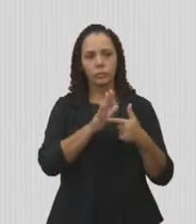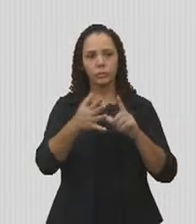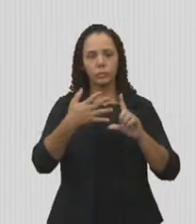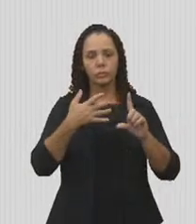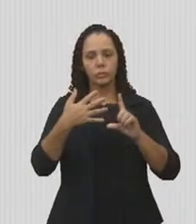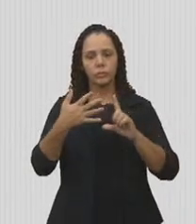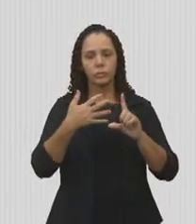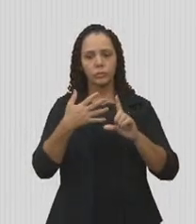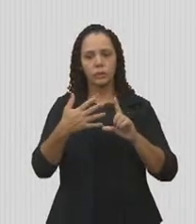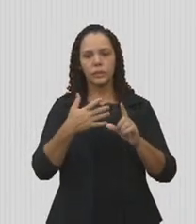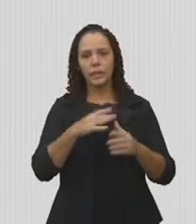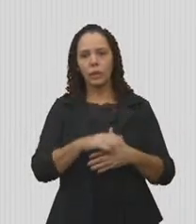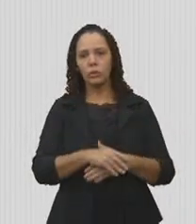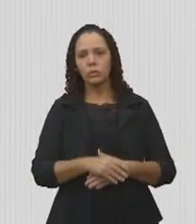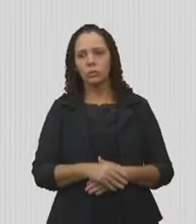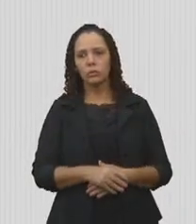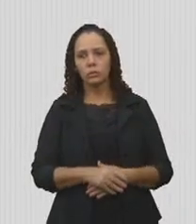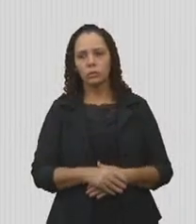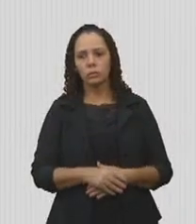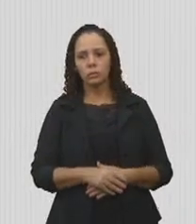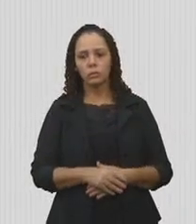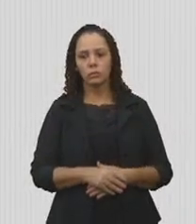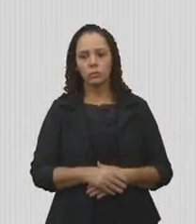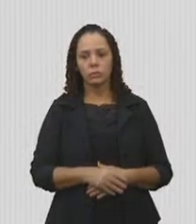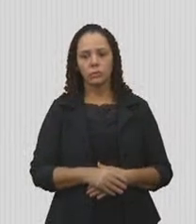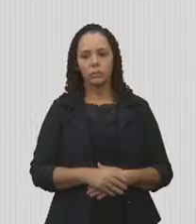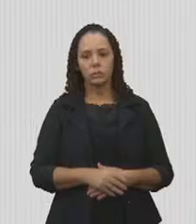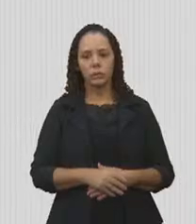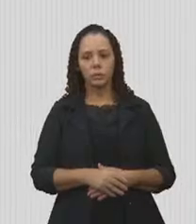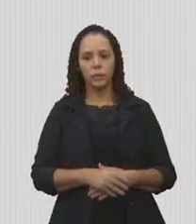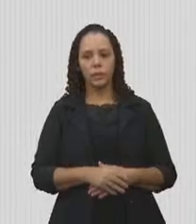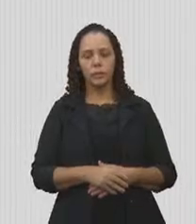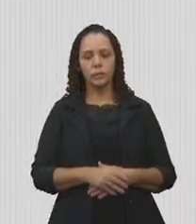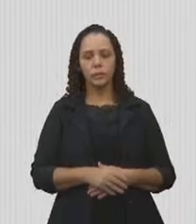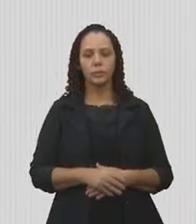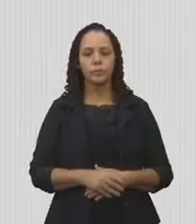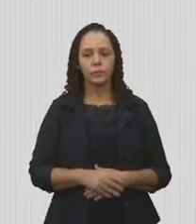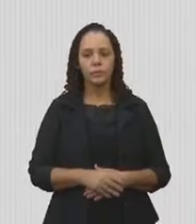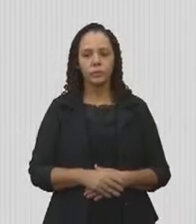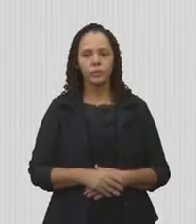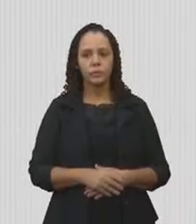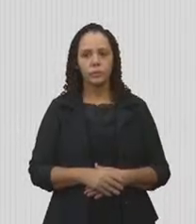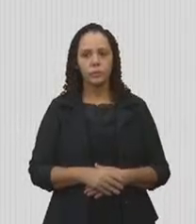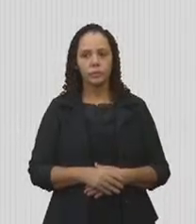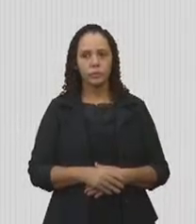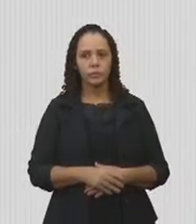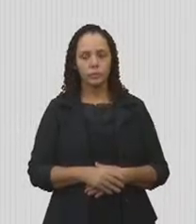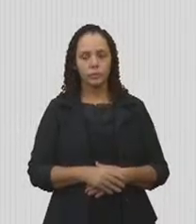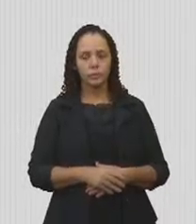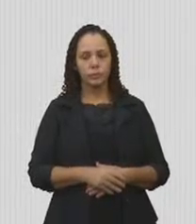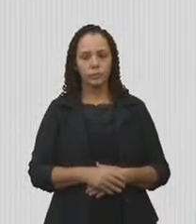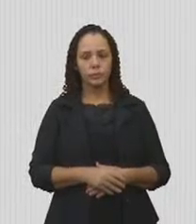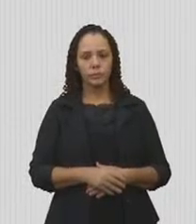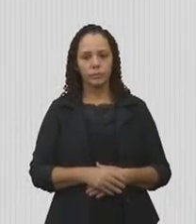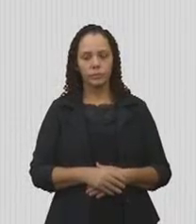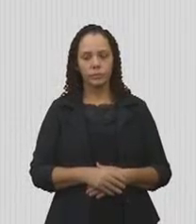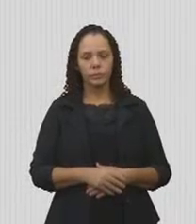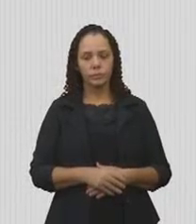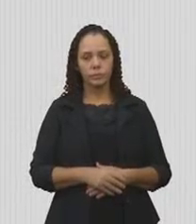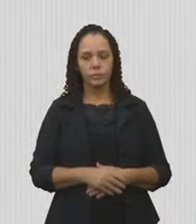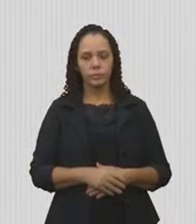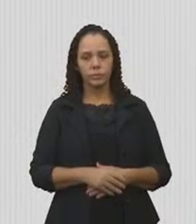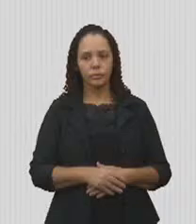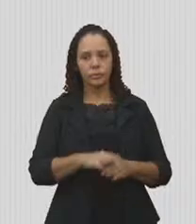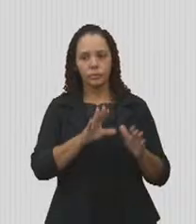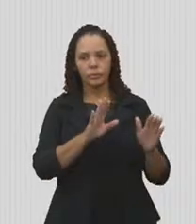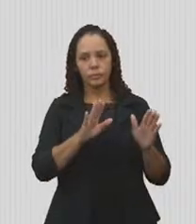onde todos esses números estão presentes. Caso os munícipes queiram acompanhar um pouquinho melhor, pode passar, por